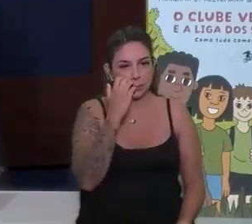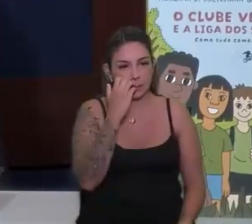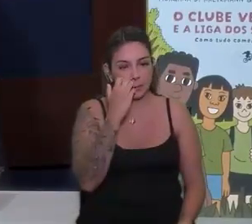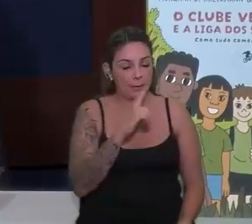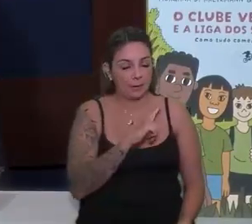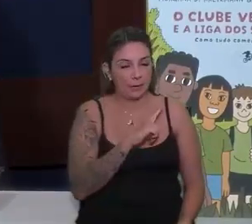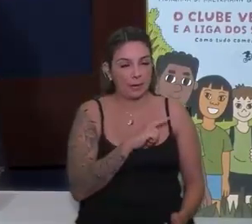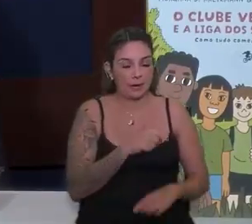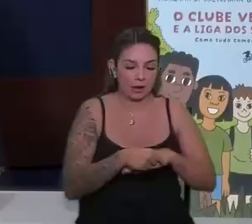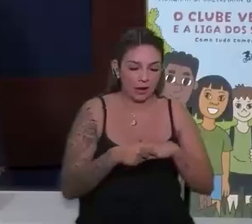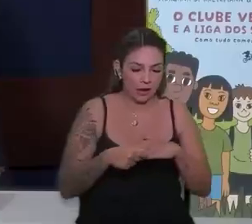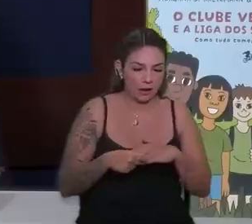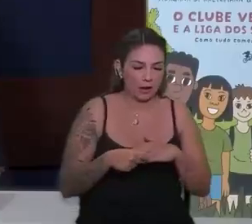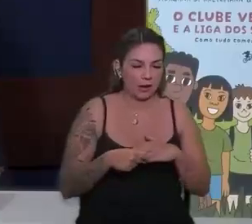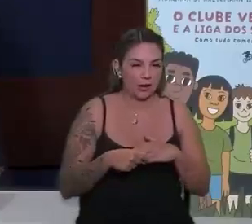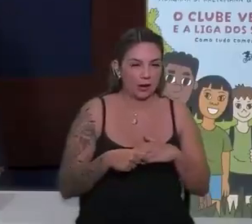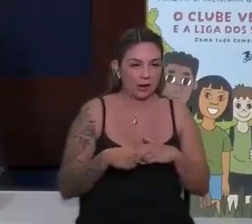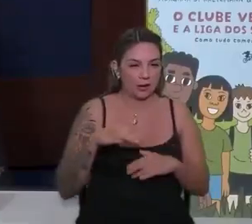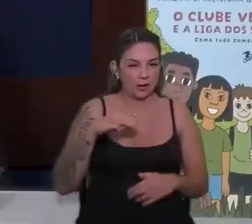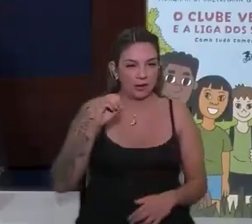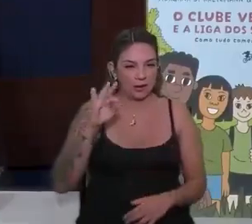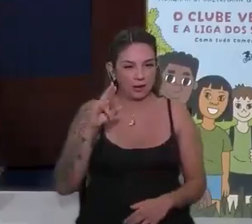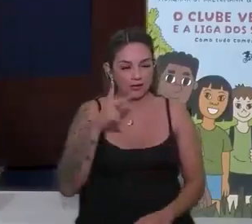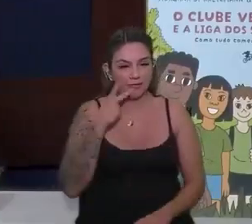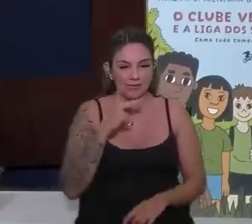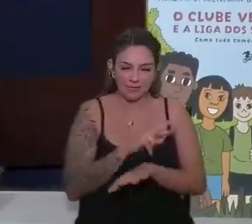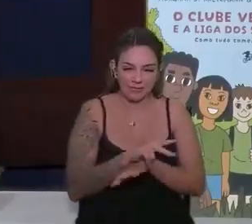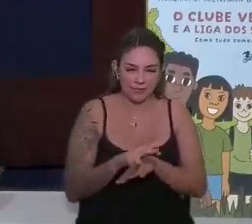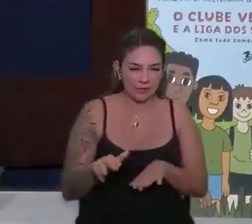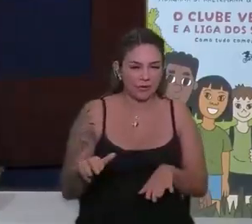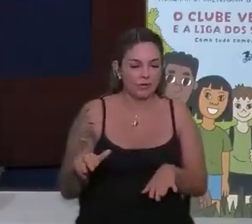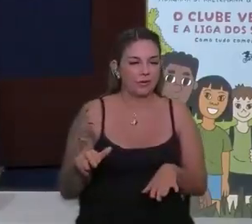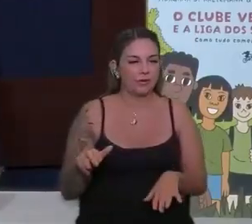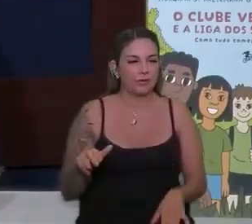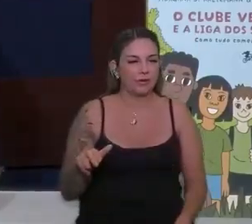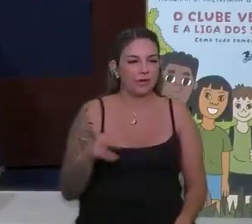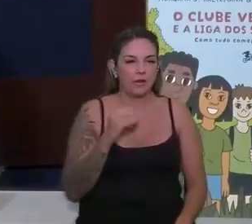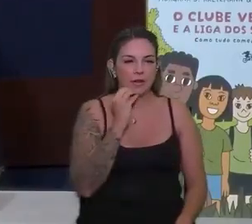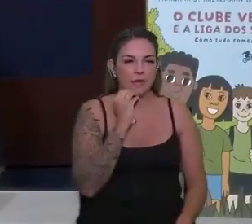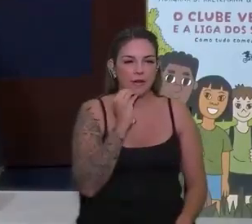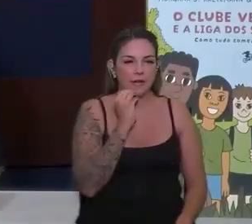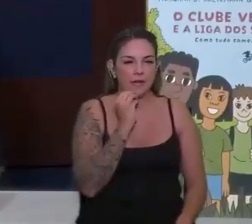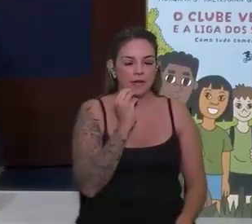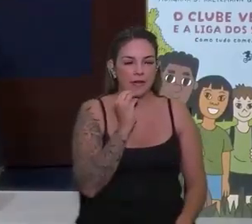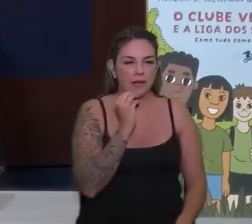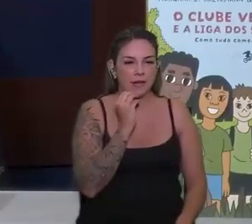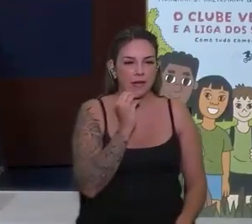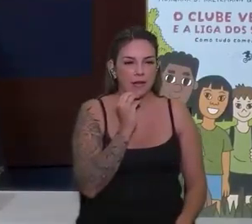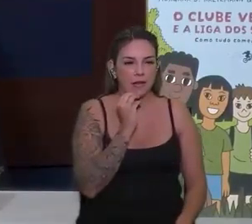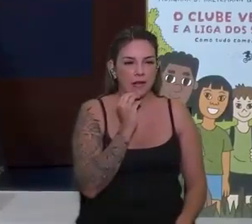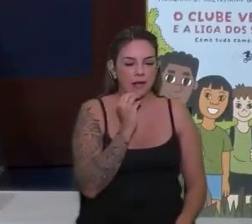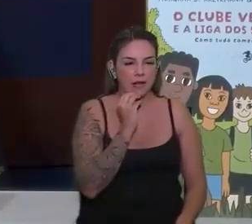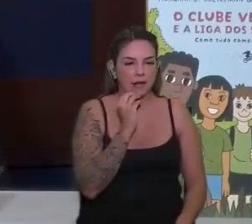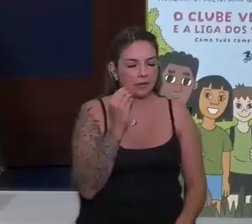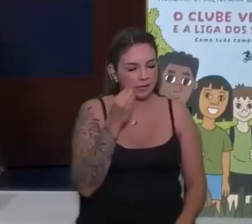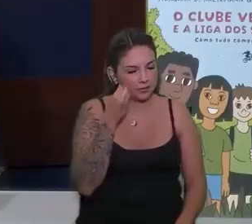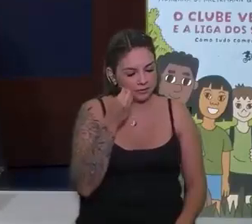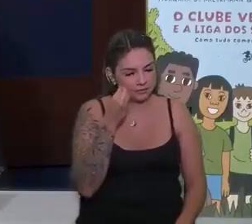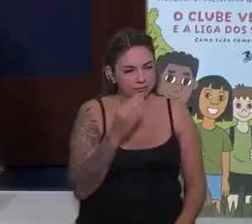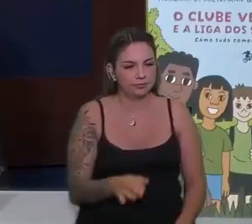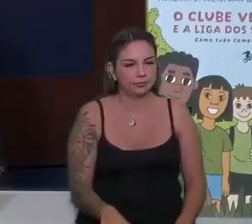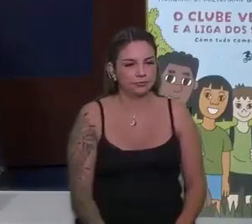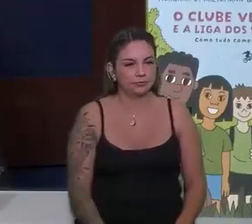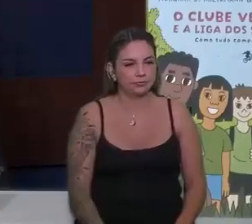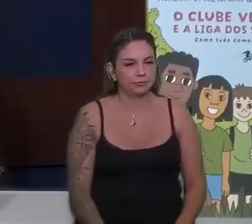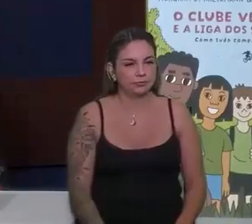tinha alguns autores, como Monteiro Lobato, hoje uma diversidade, né, de ofertas, e é isso, é